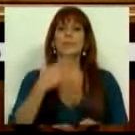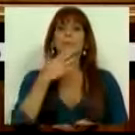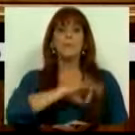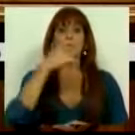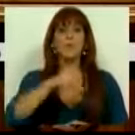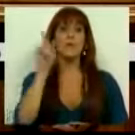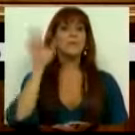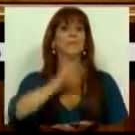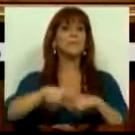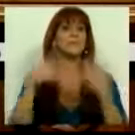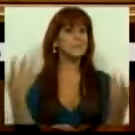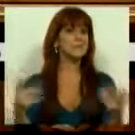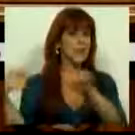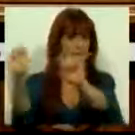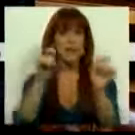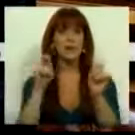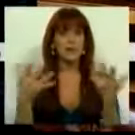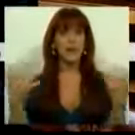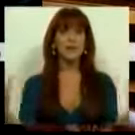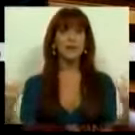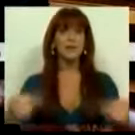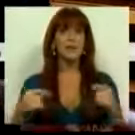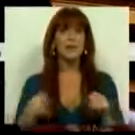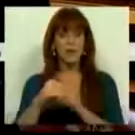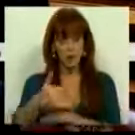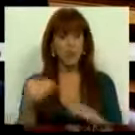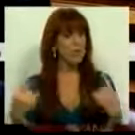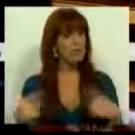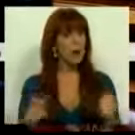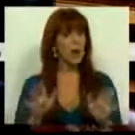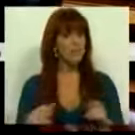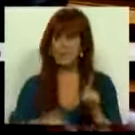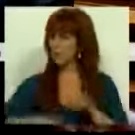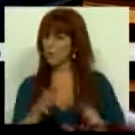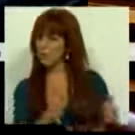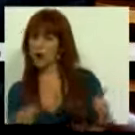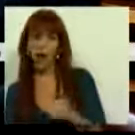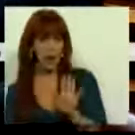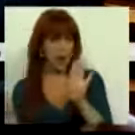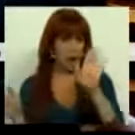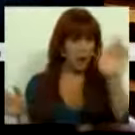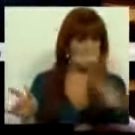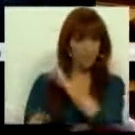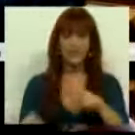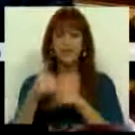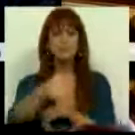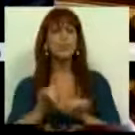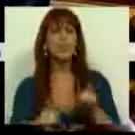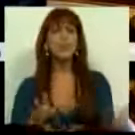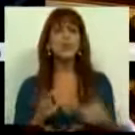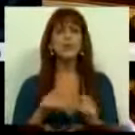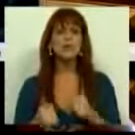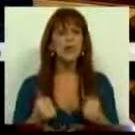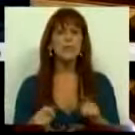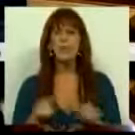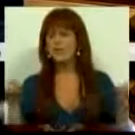Muito obrigado, Sr. Presidente, Sras. E Srs. Deputados. Este debate tem um enquadramento e convinha que não fugíssemos desse enquadramento. Esse enquadramento cruza